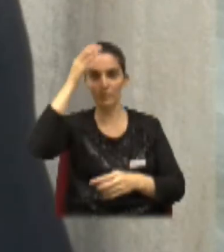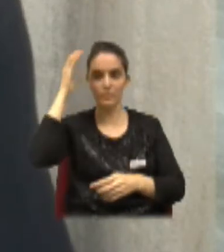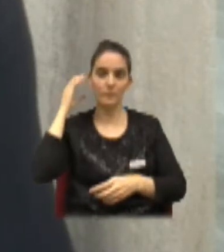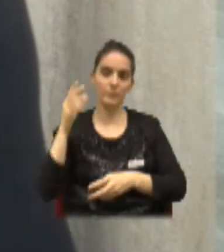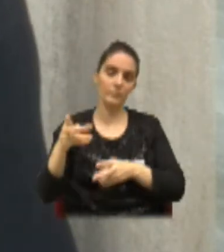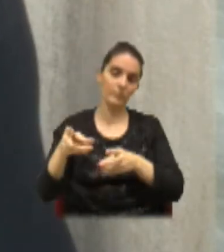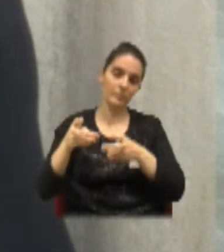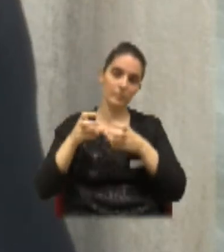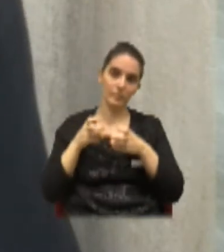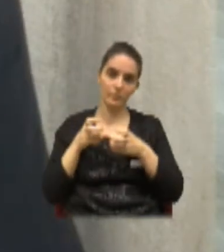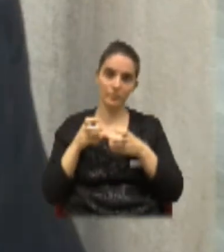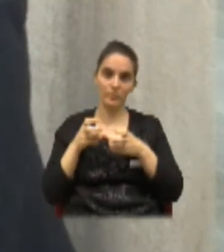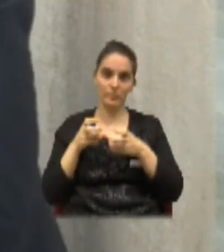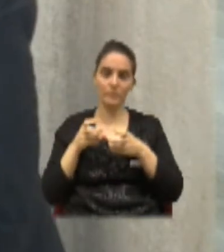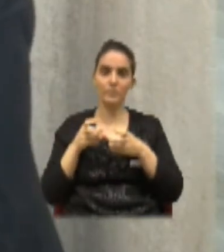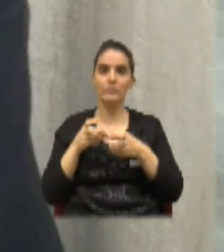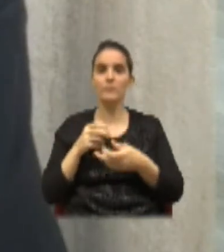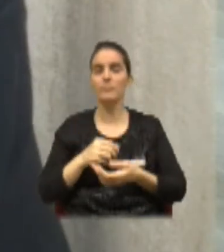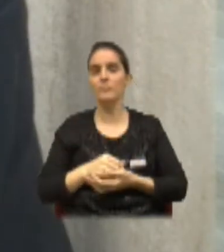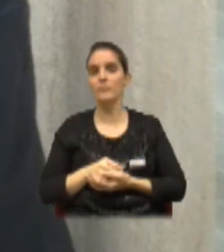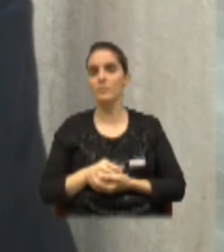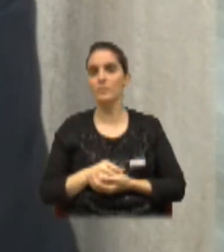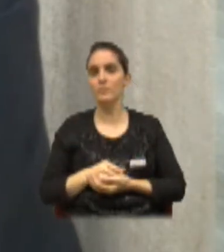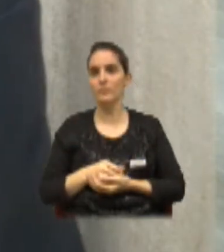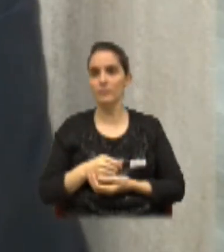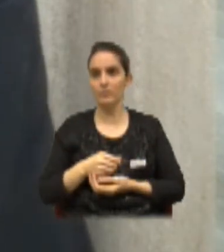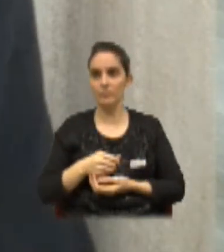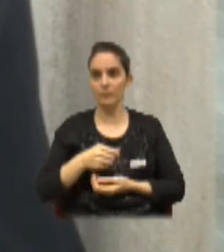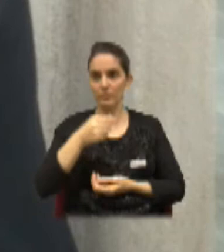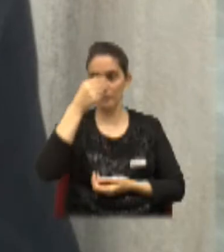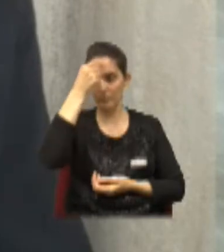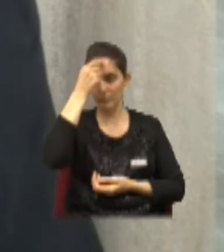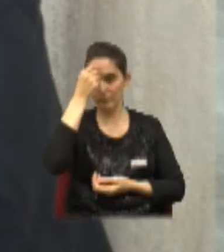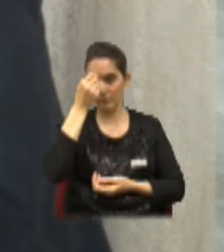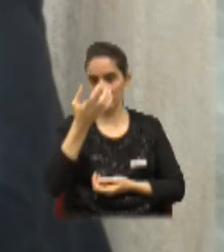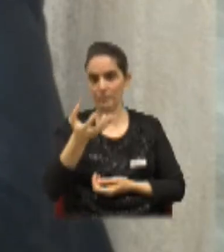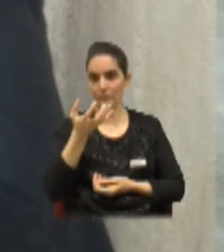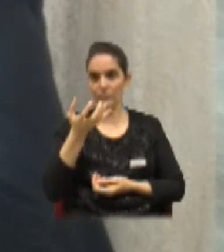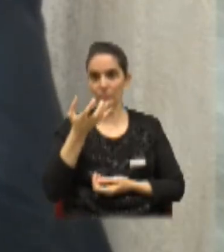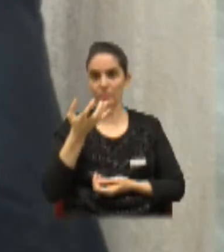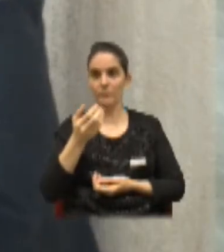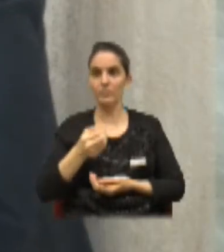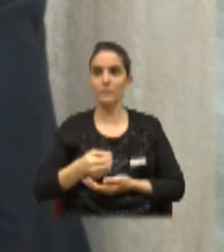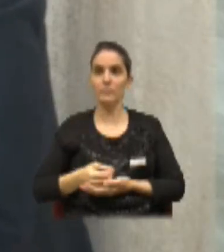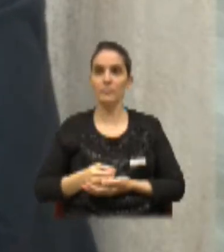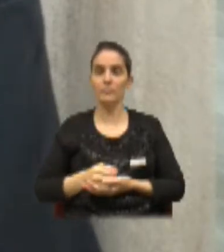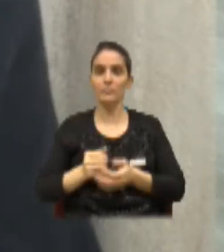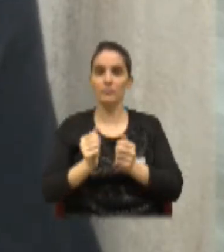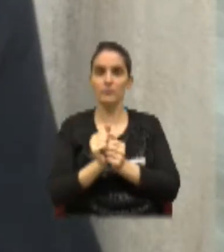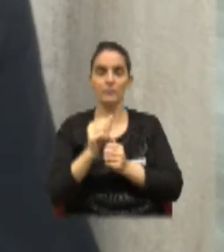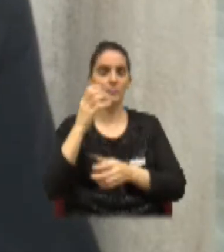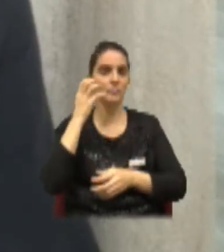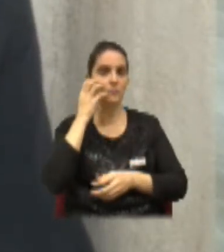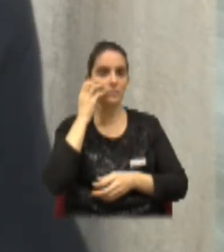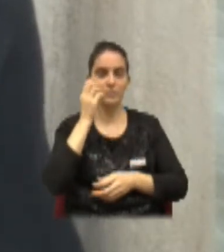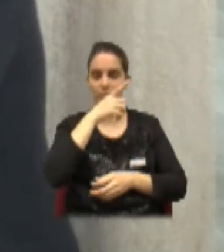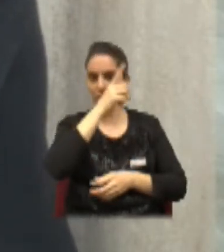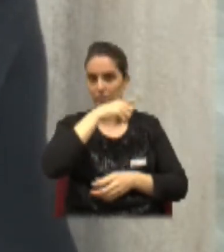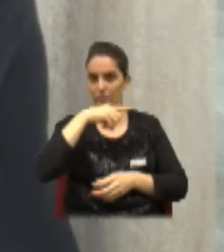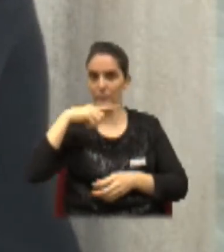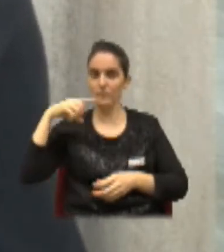sensível. E, como médico, gostaria de compartilhar com o doutor Marcelo Rossi, a doutora Mayra também, que já se